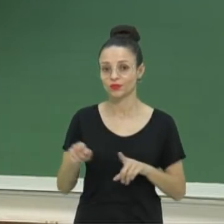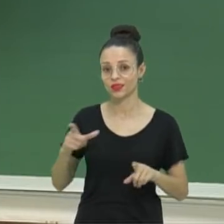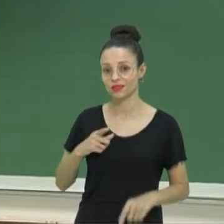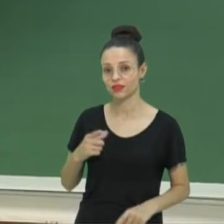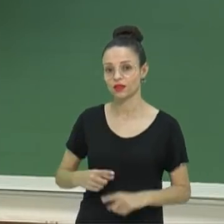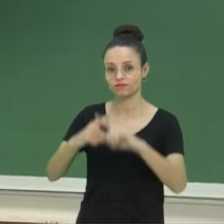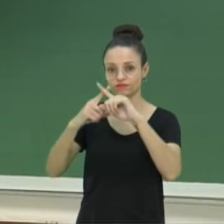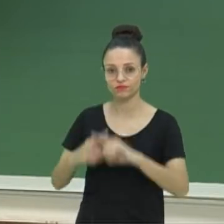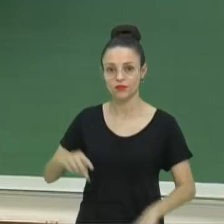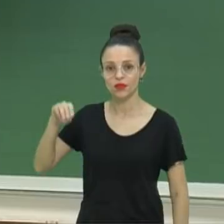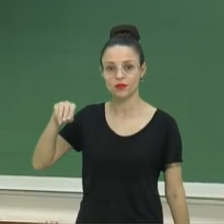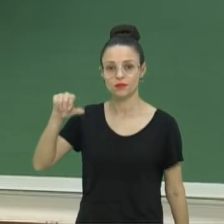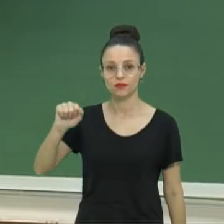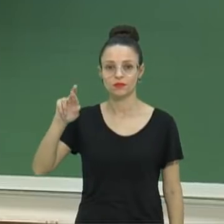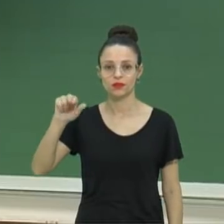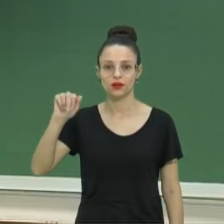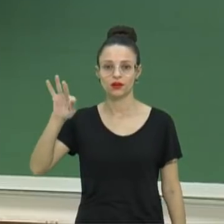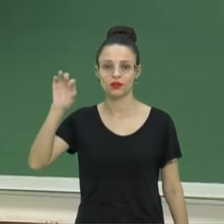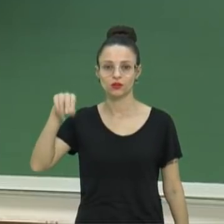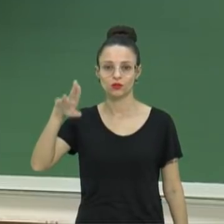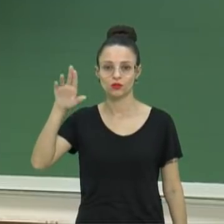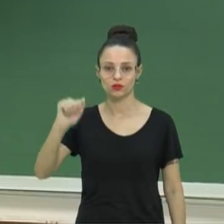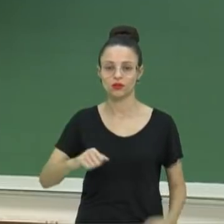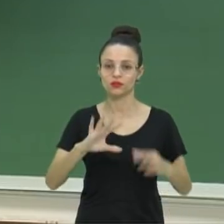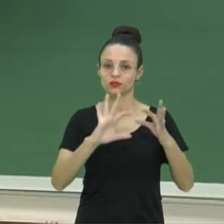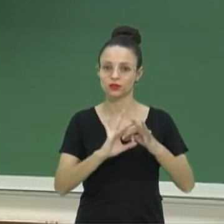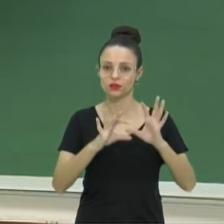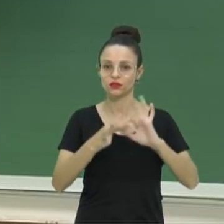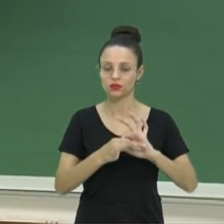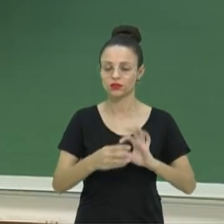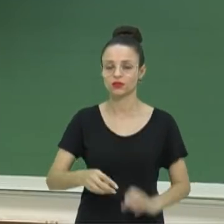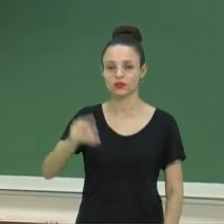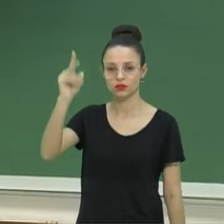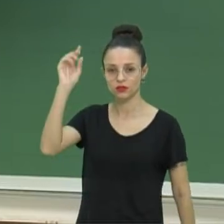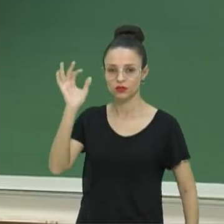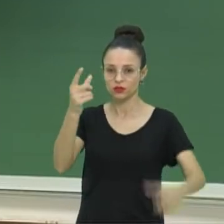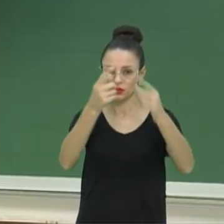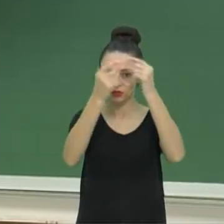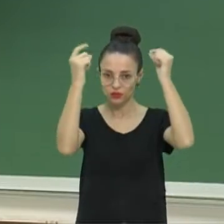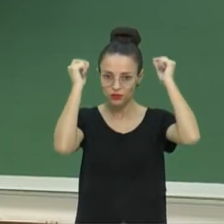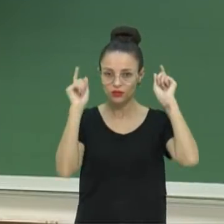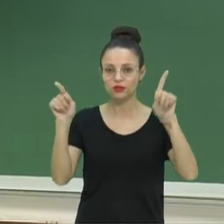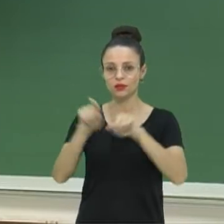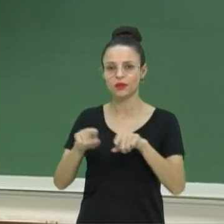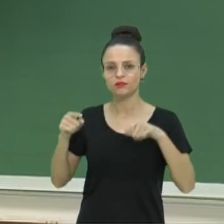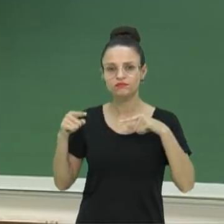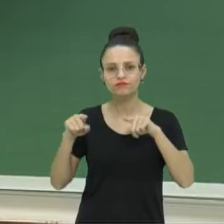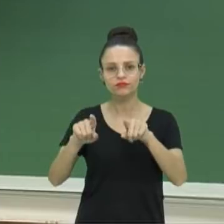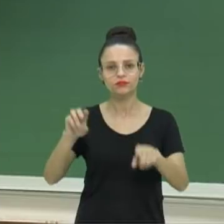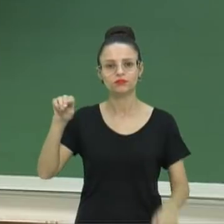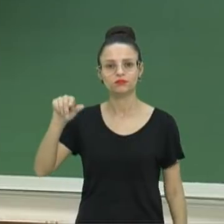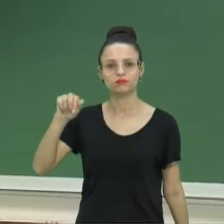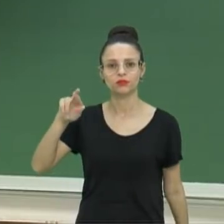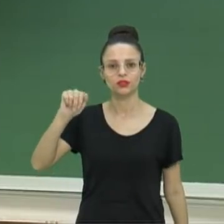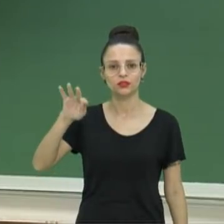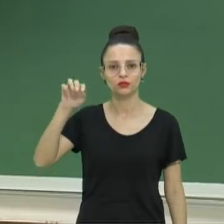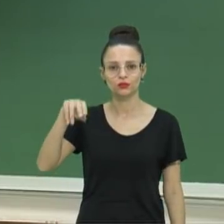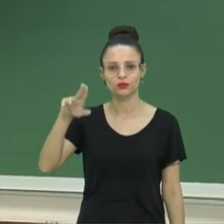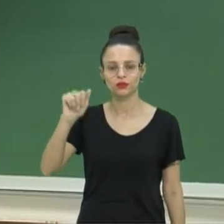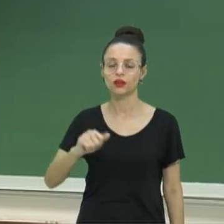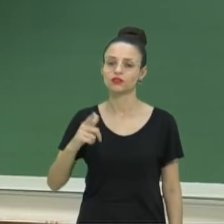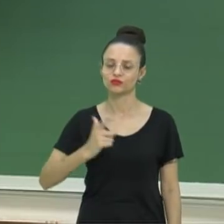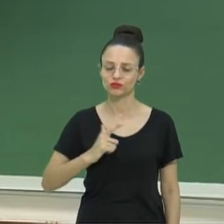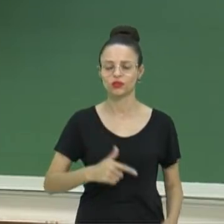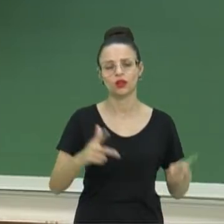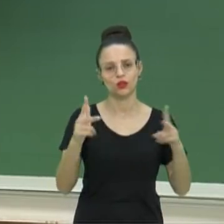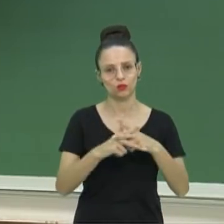dentro das Olimpíadas, dentro dos Jogos Olímpicos na Grécia Antiga, junto com a maratona, então existiam as lutas,